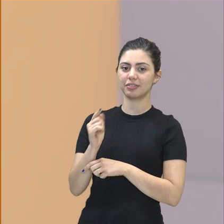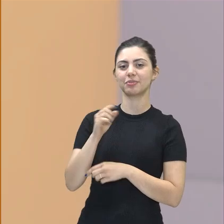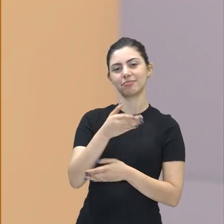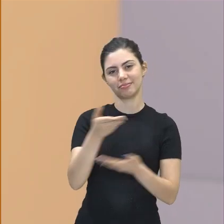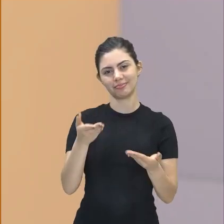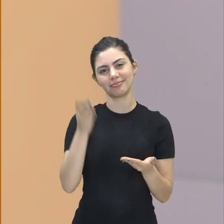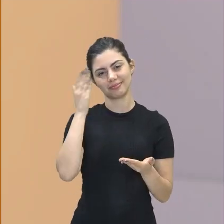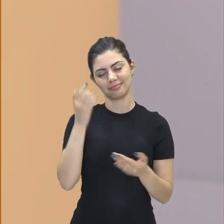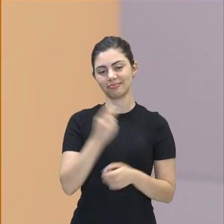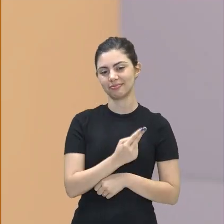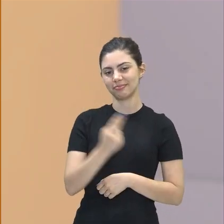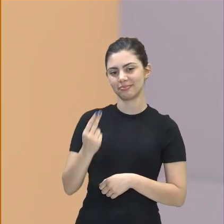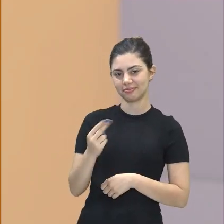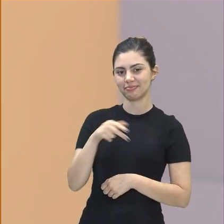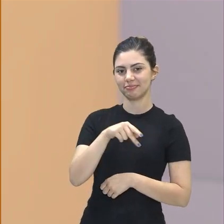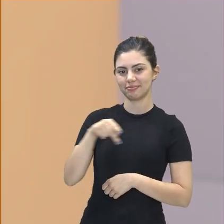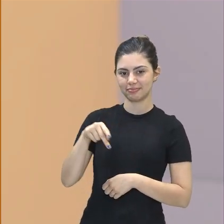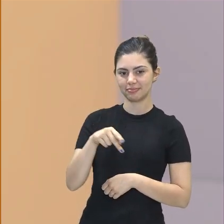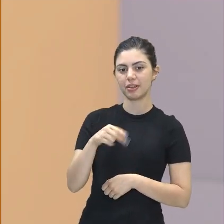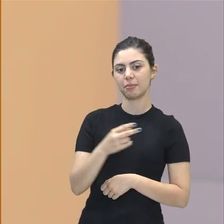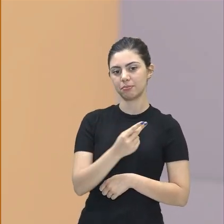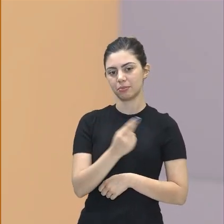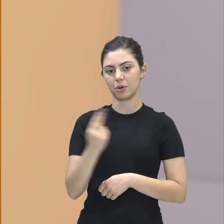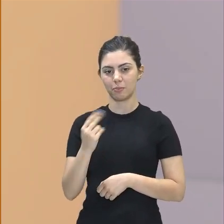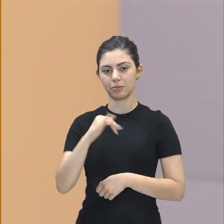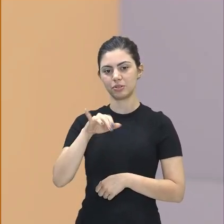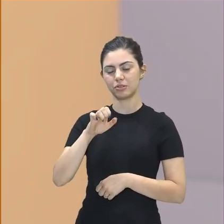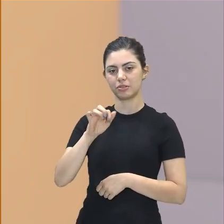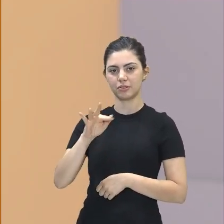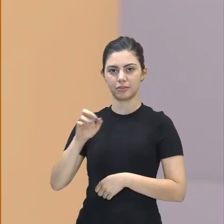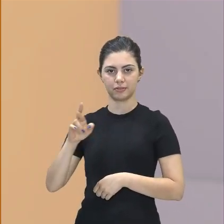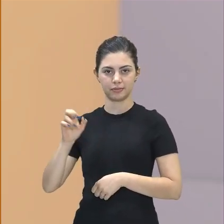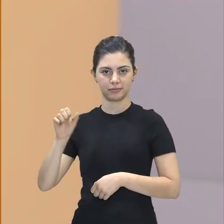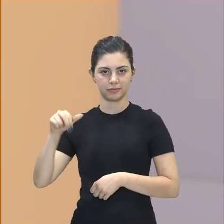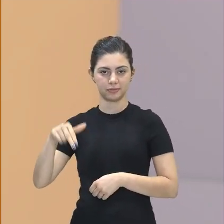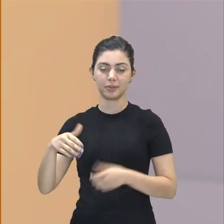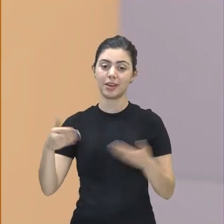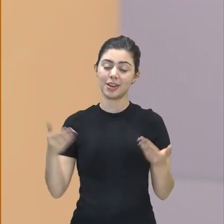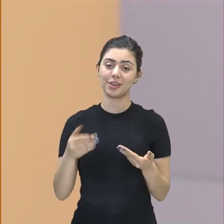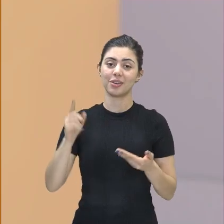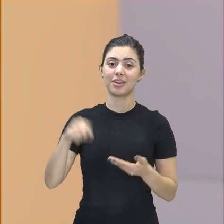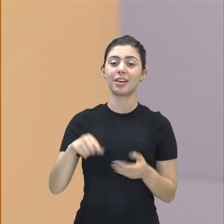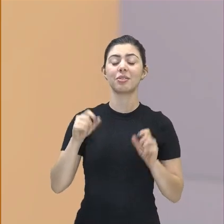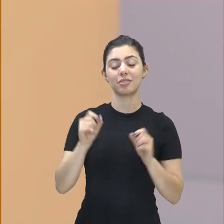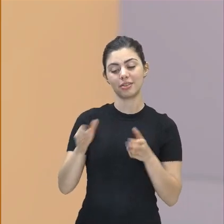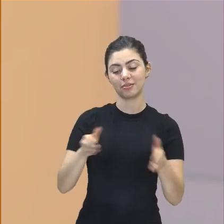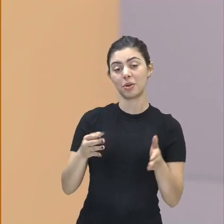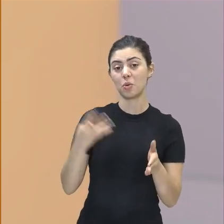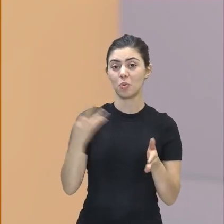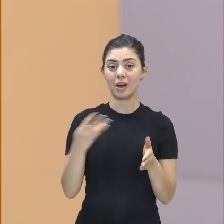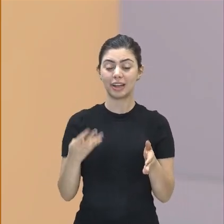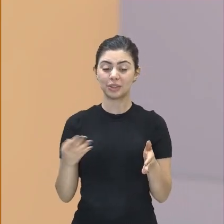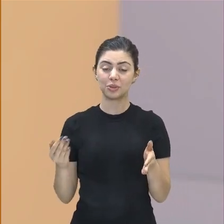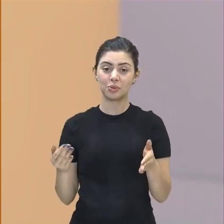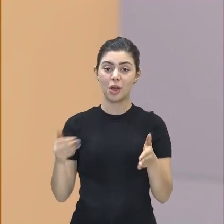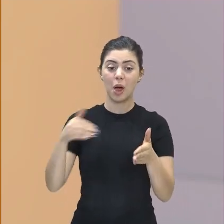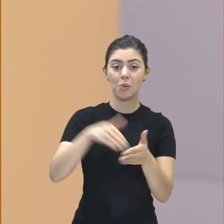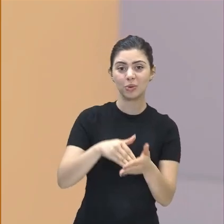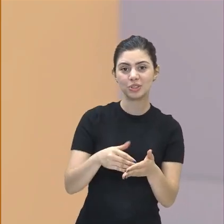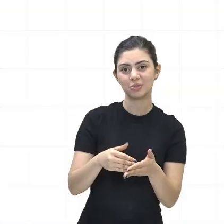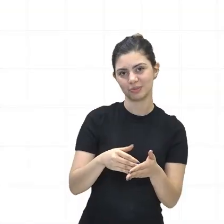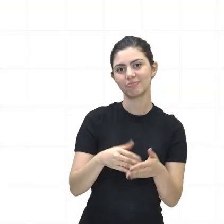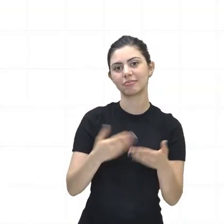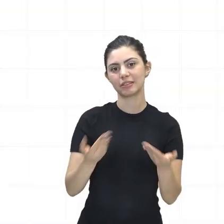professor Jefferson Oliveira. Estou aqui com vocês agora encerrando a unidade 4 e essa é a aula de